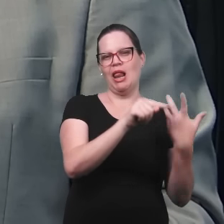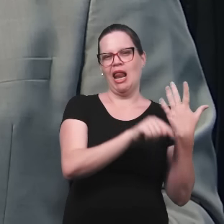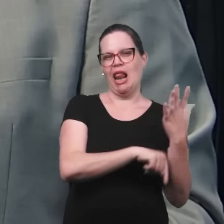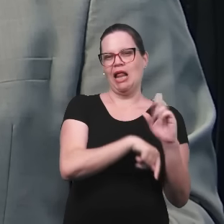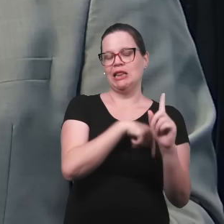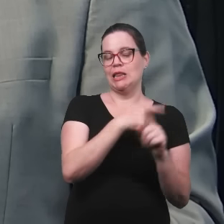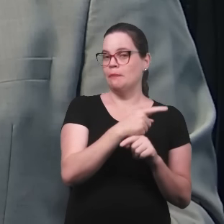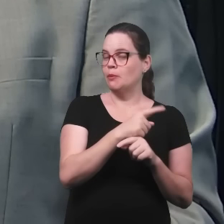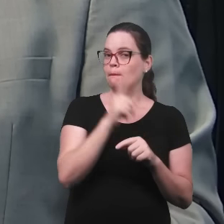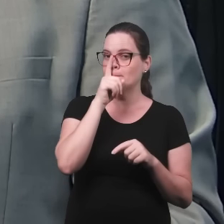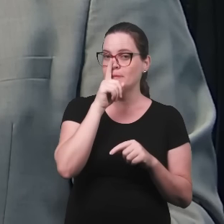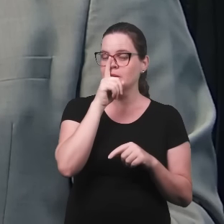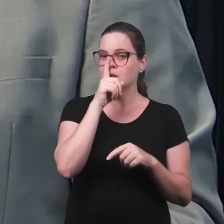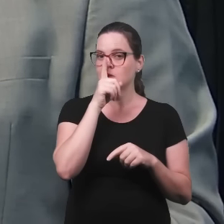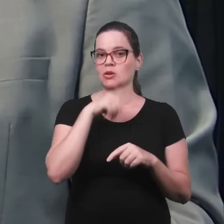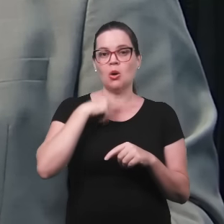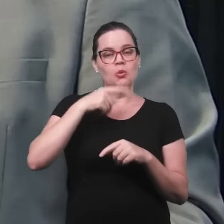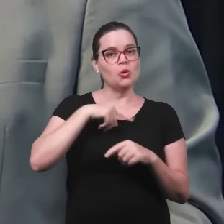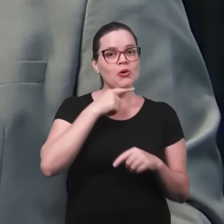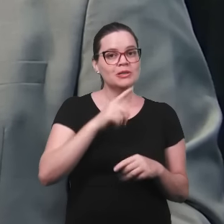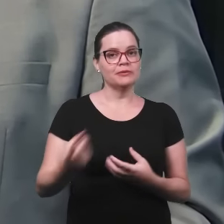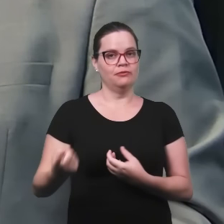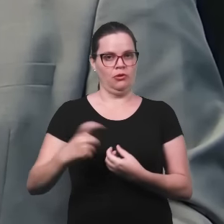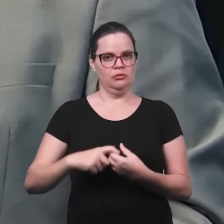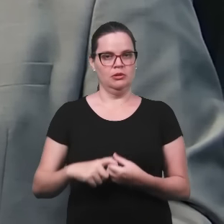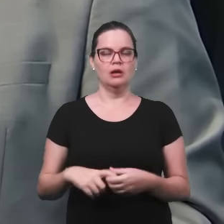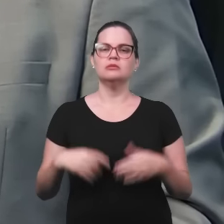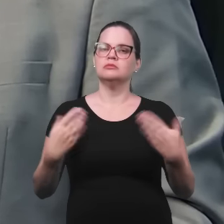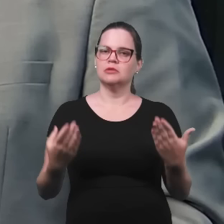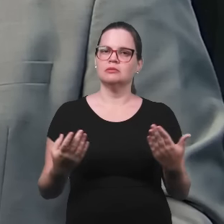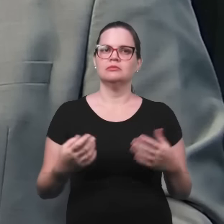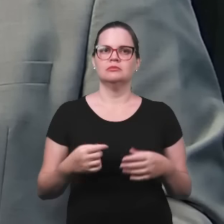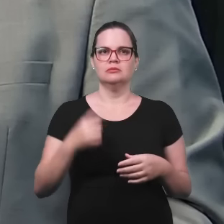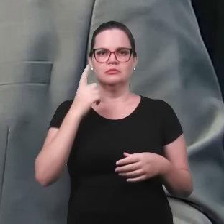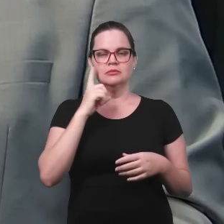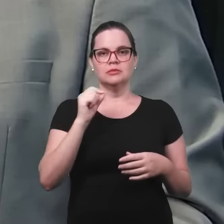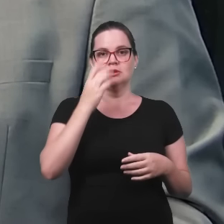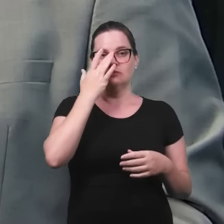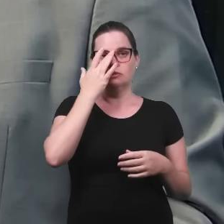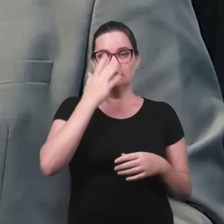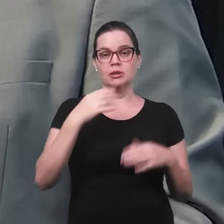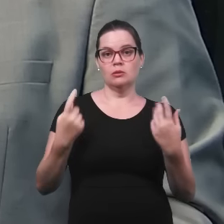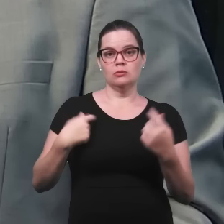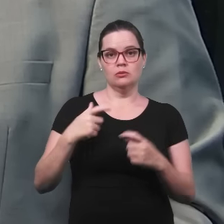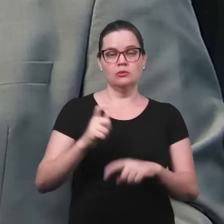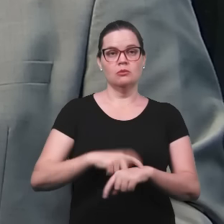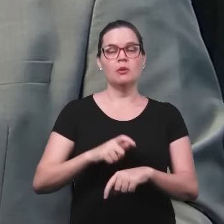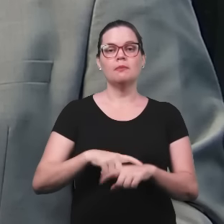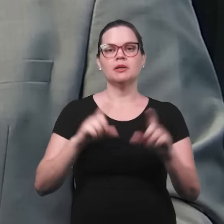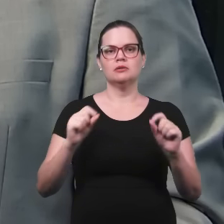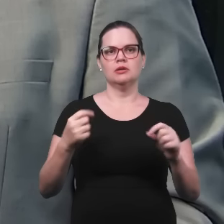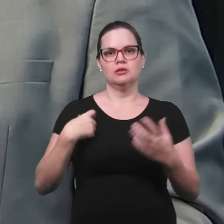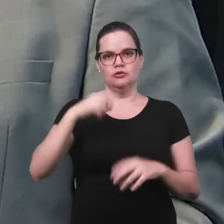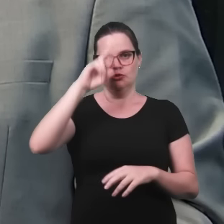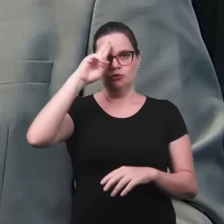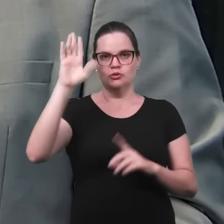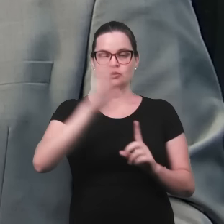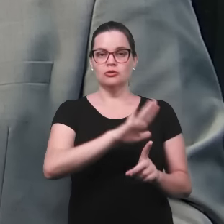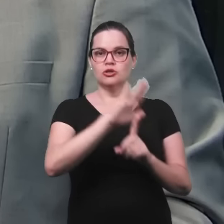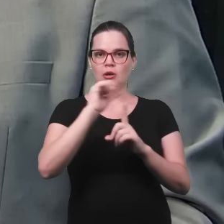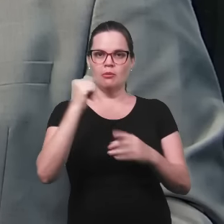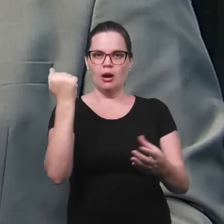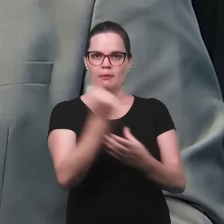isso que a Bíblia diz assim: deixará o homem, não deixará o homem não. Quando o Senhor chamou a Abraão, mandou